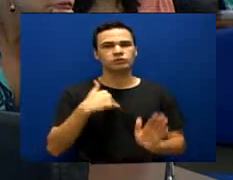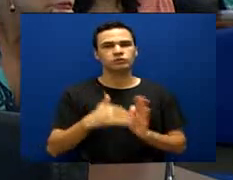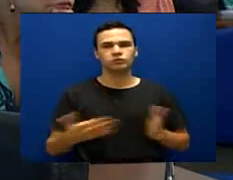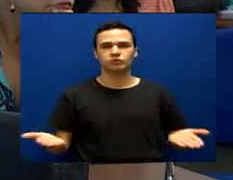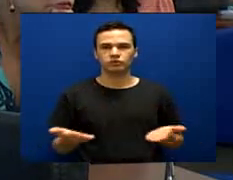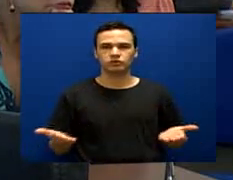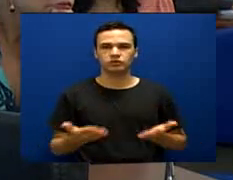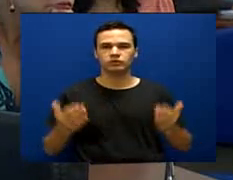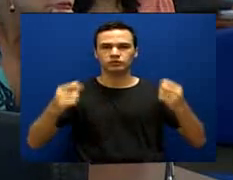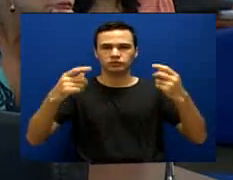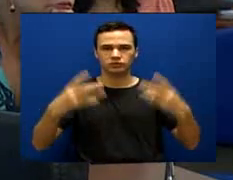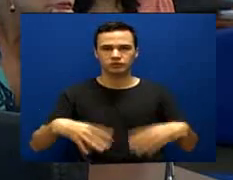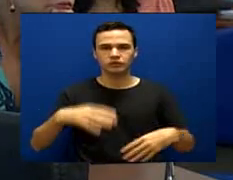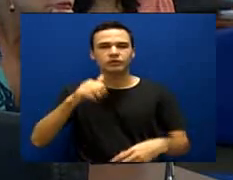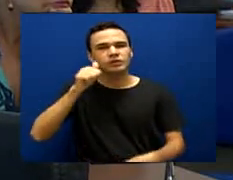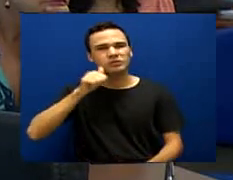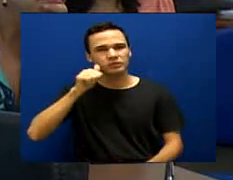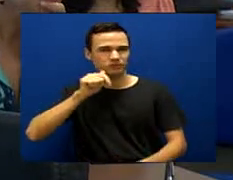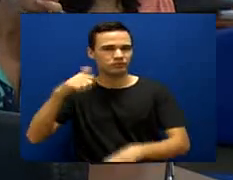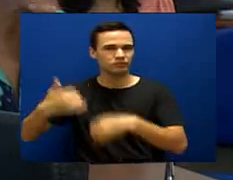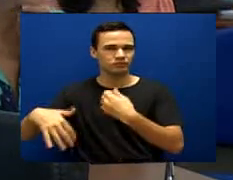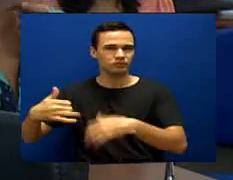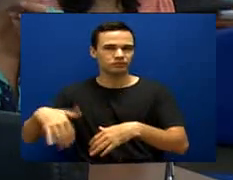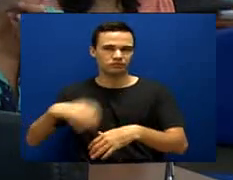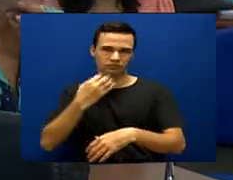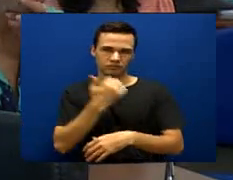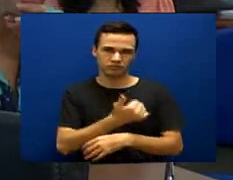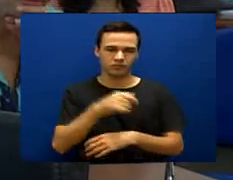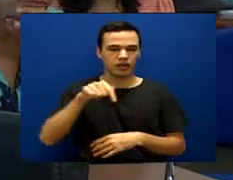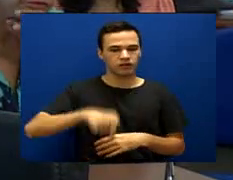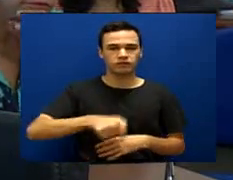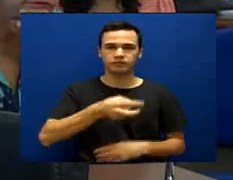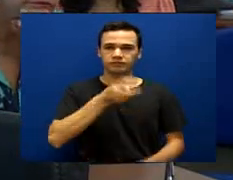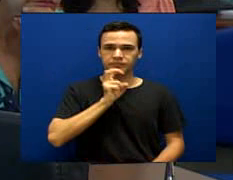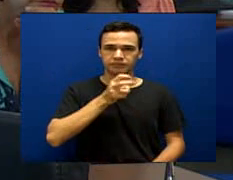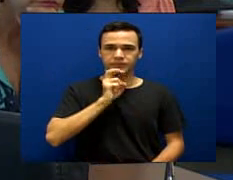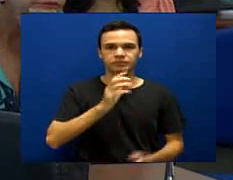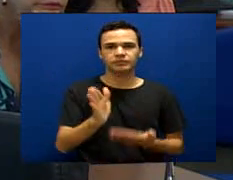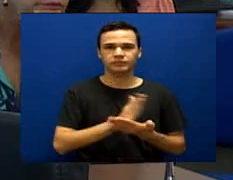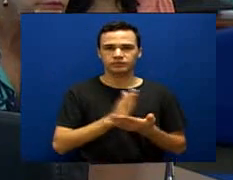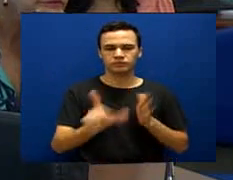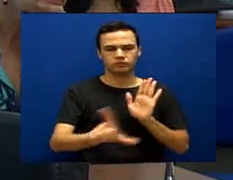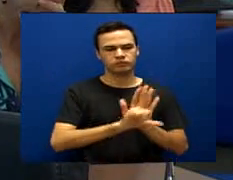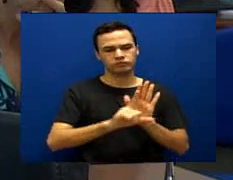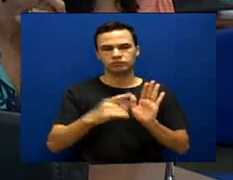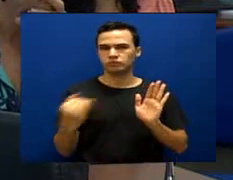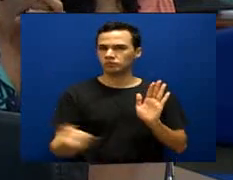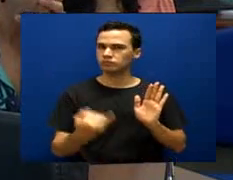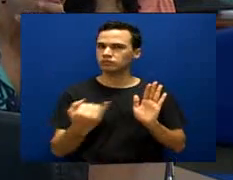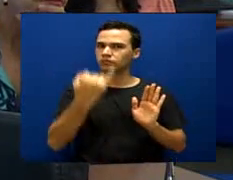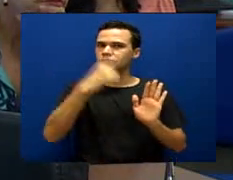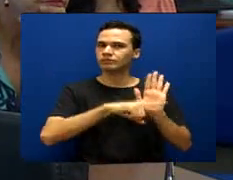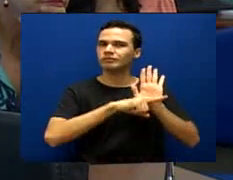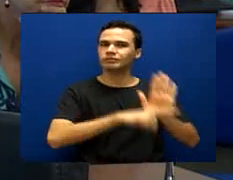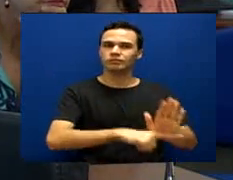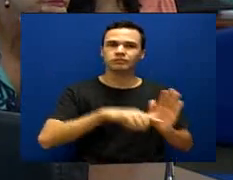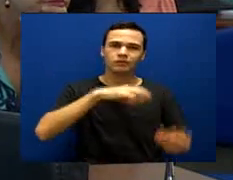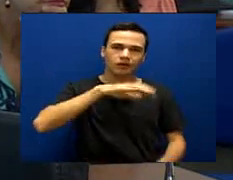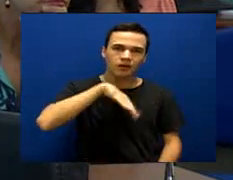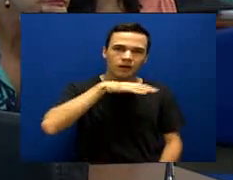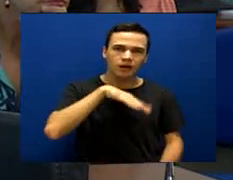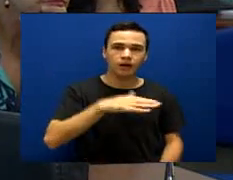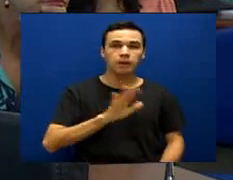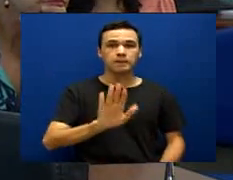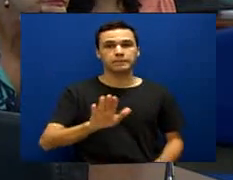aqui, a doutora disse muito bem, nossa cidade tem leis importantes na causa animal, mas o